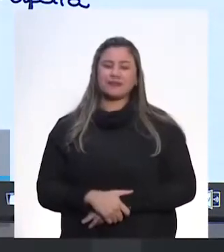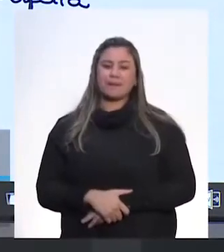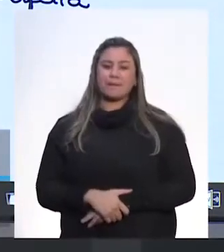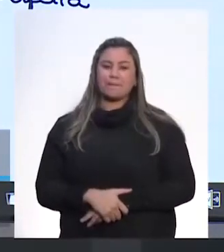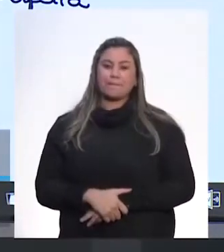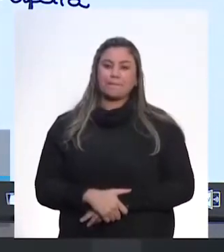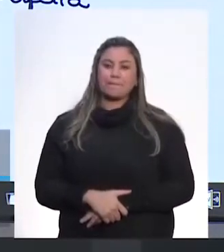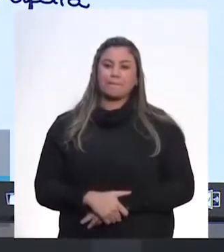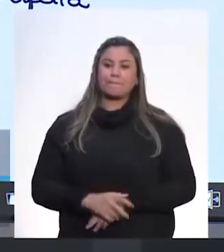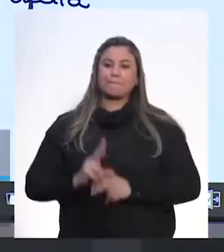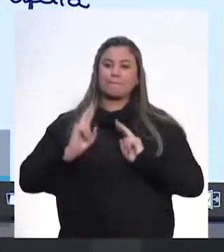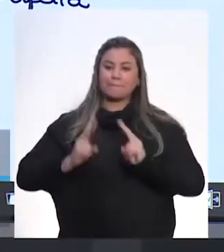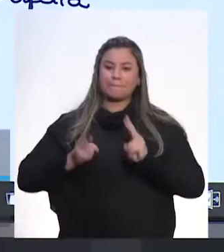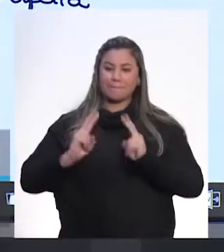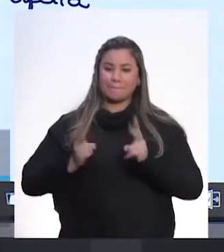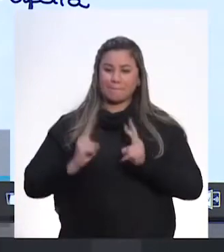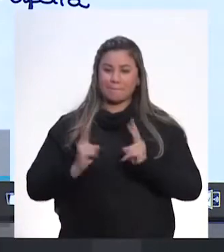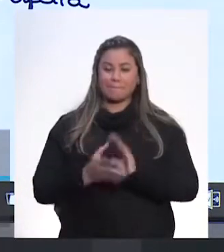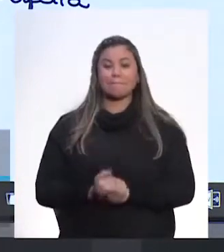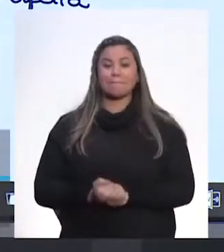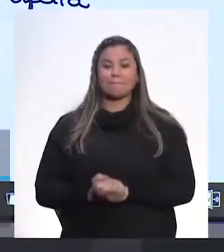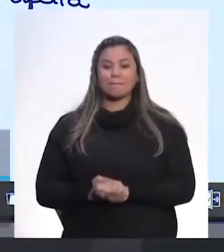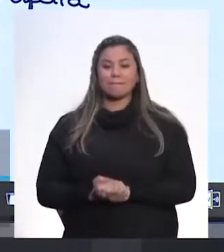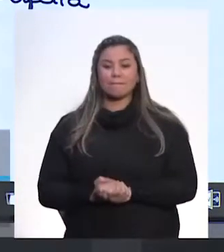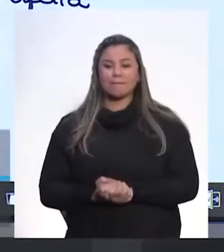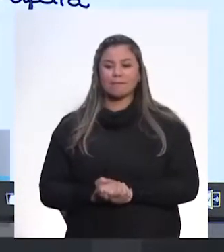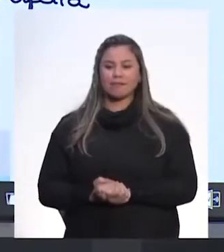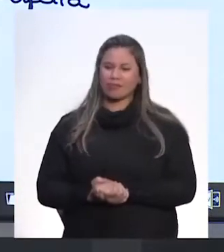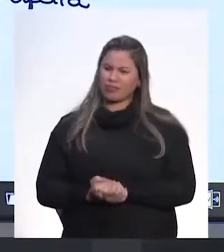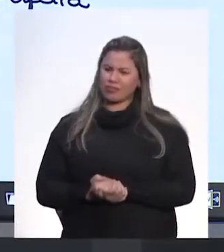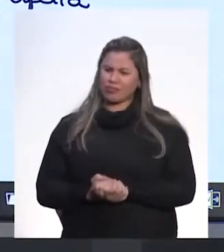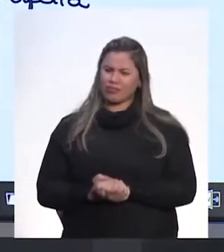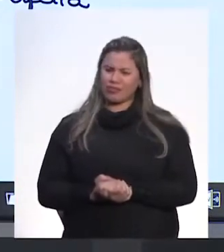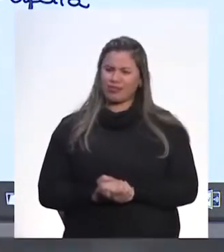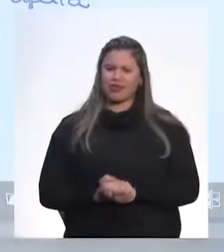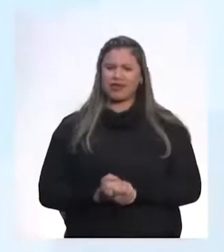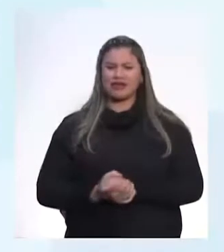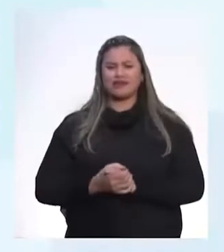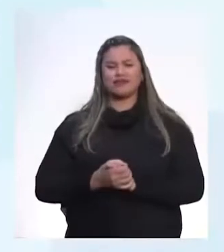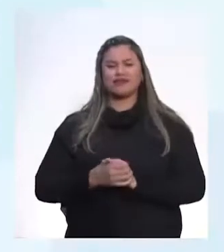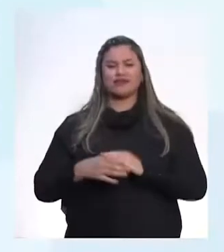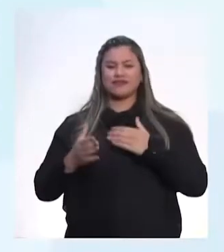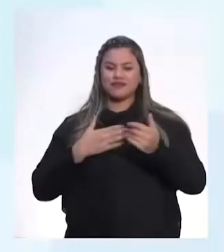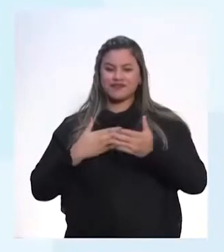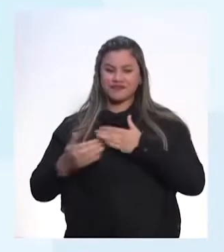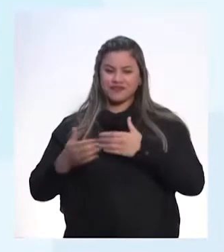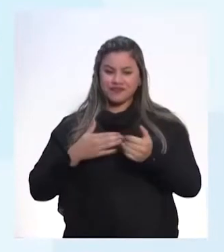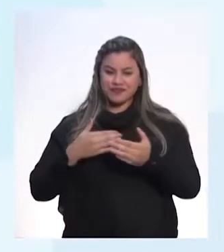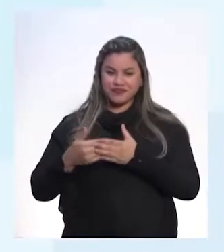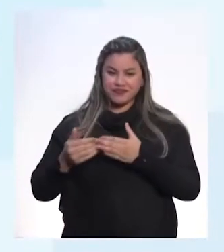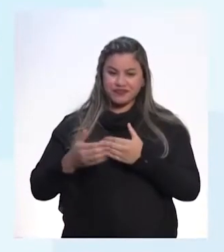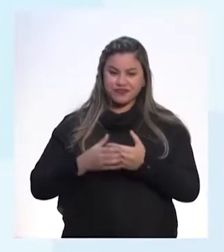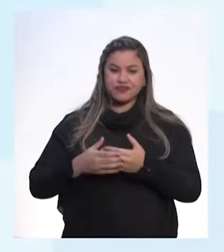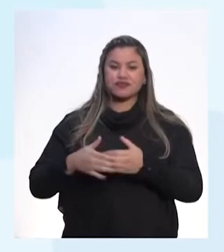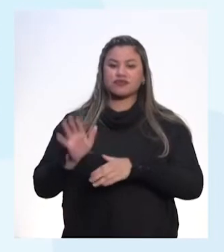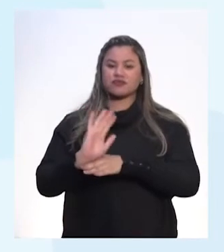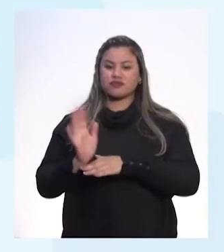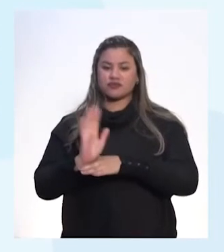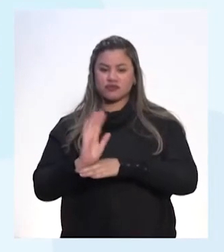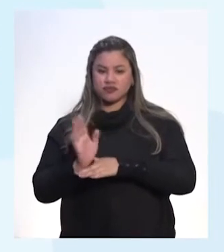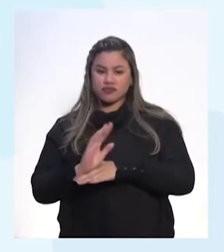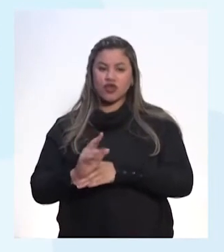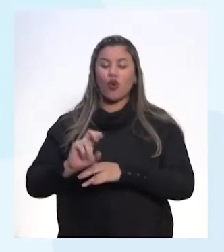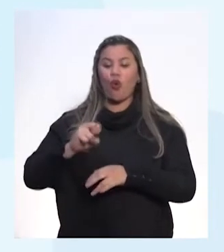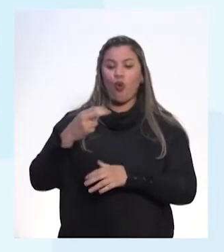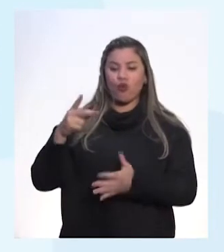Vamos lá, continuando. Então, gente, seja em obras ficcionais ou baseando-se em fatos reais, o cinema, pelo amplo alcance que ele